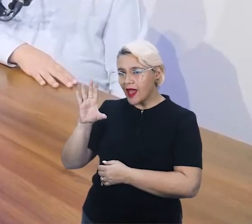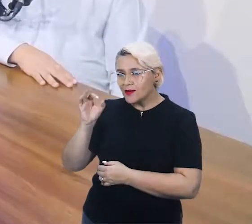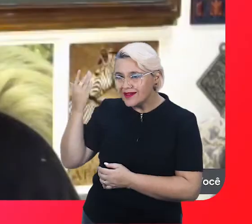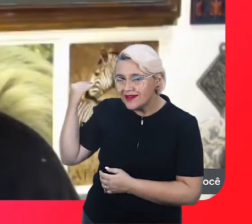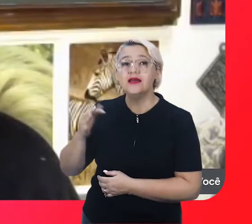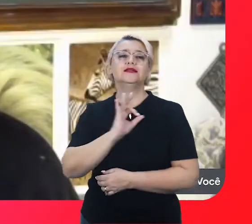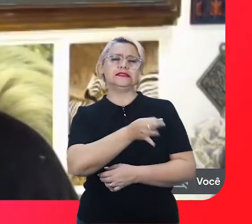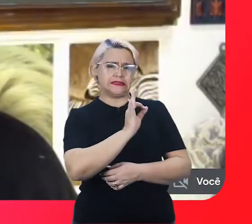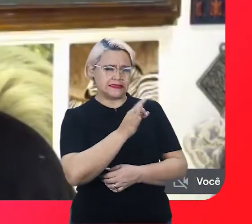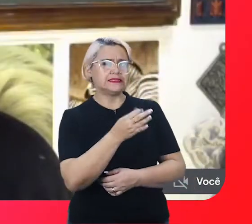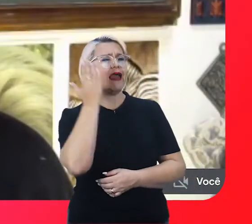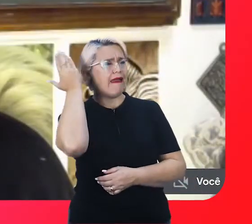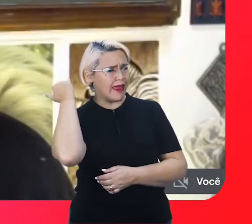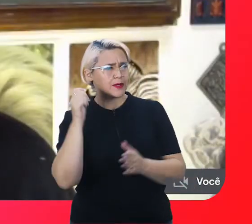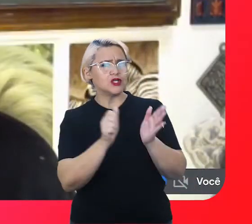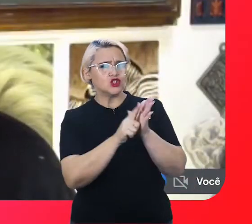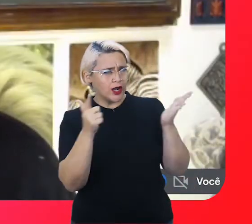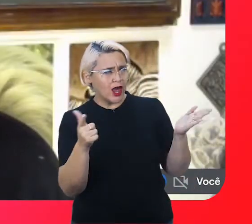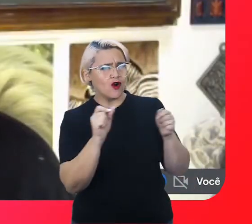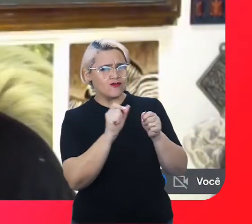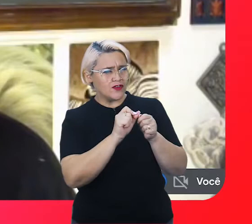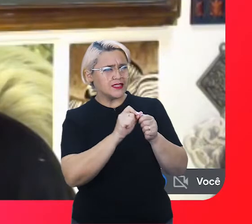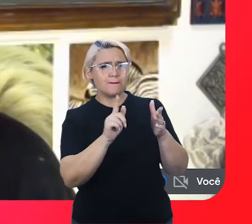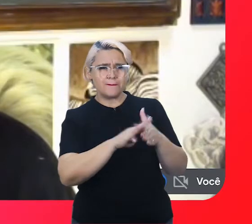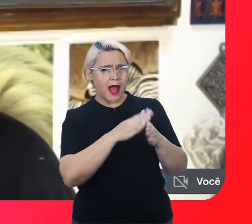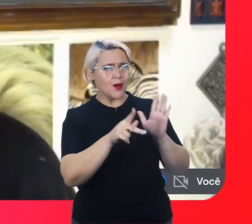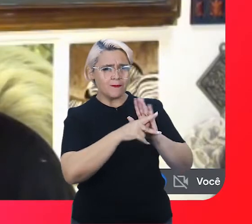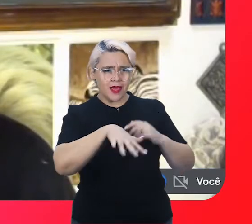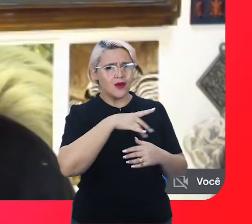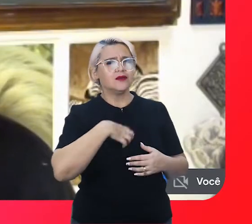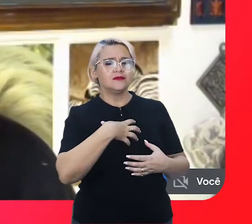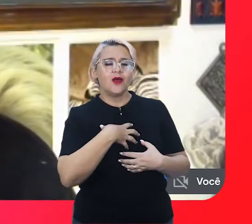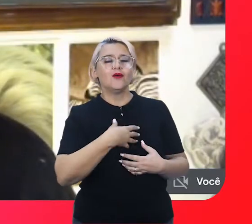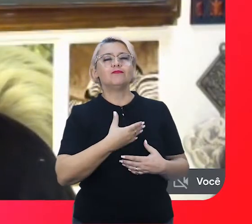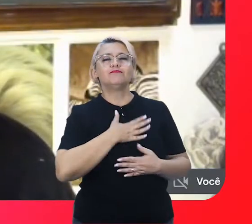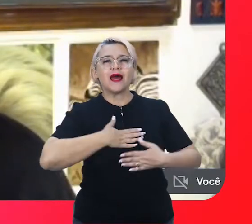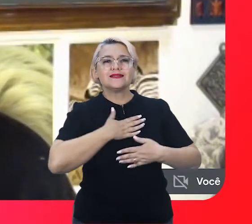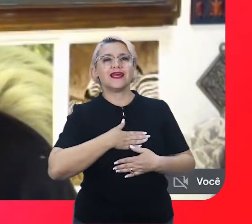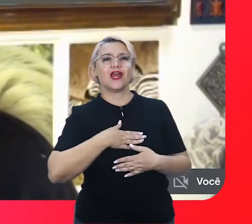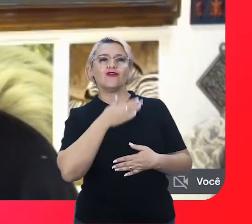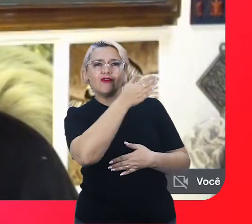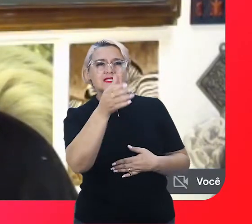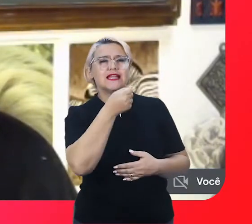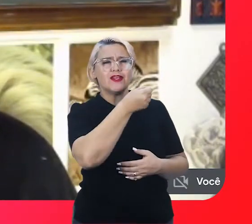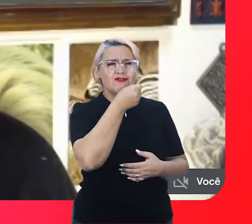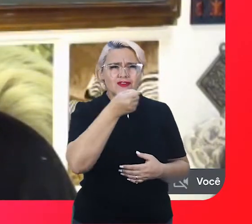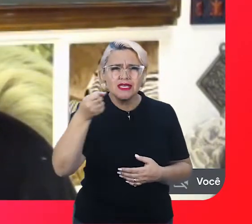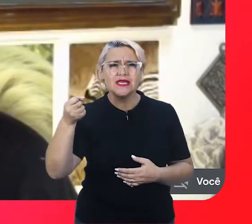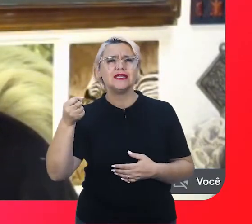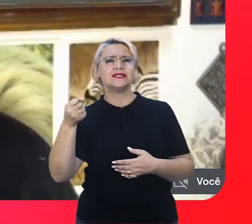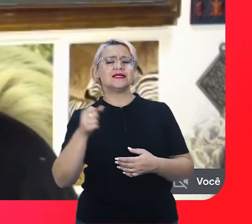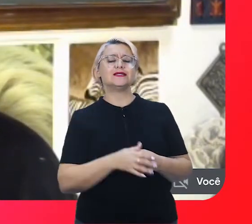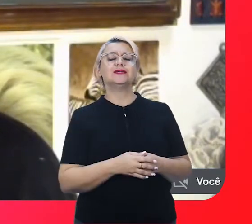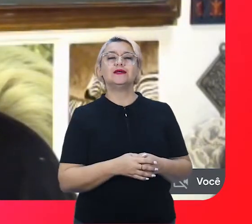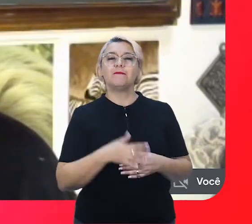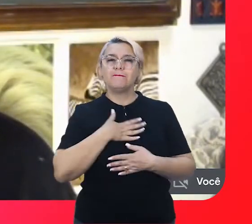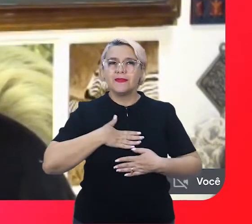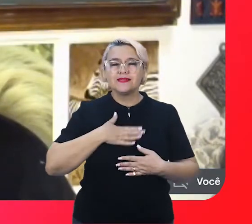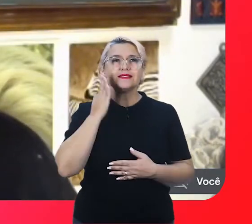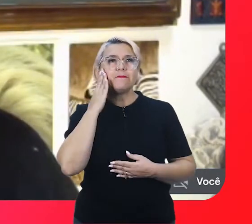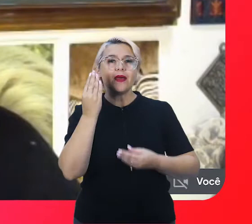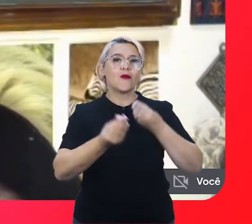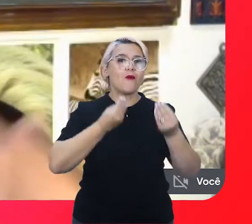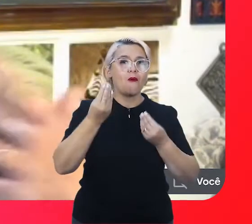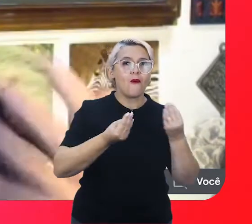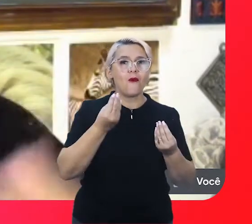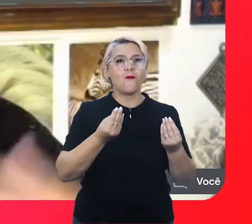O Teleco-Teco, ele me deu esse prazer de fazer Aham, entrevistas, né? uhum, Esse prazer de saber,